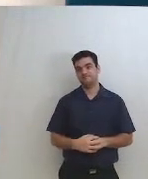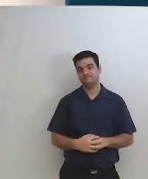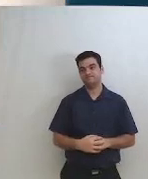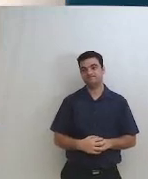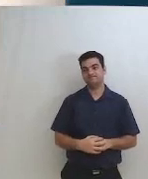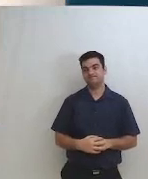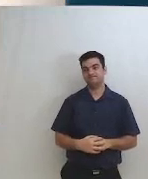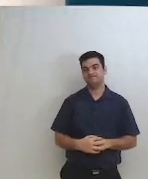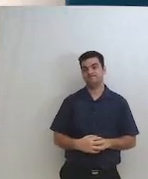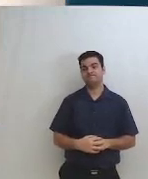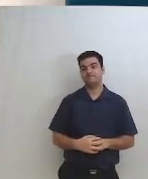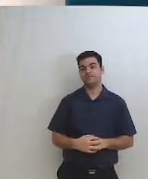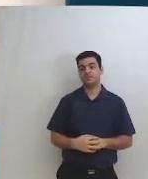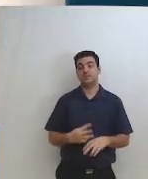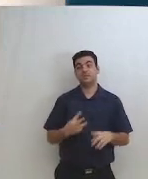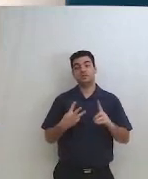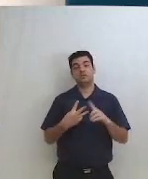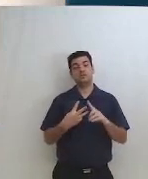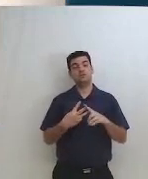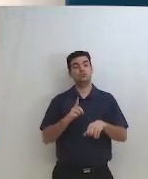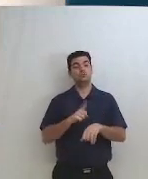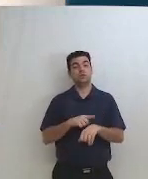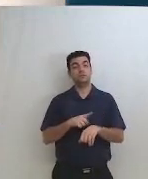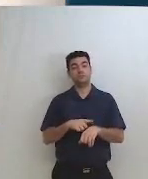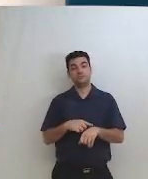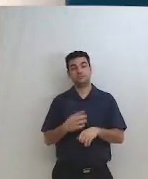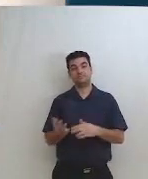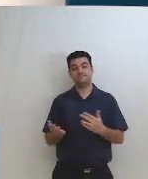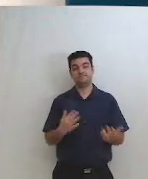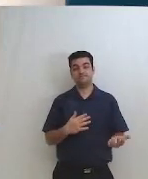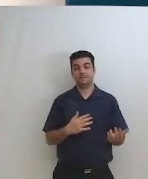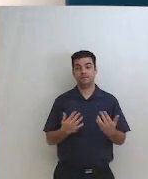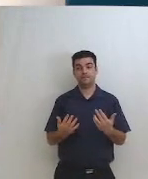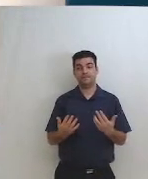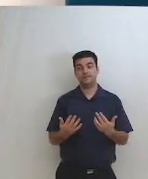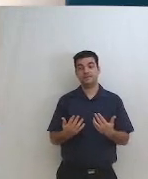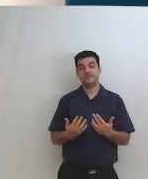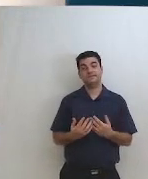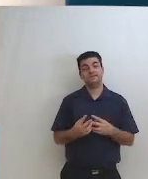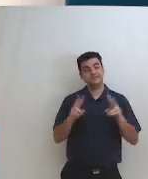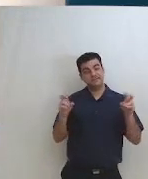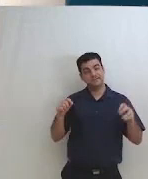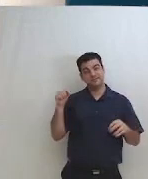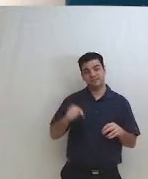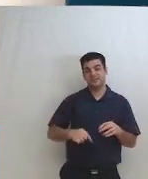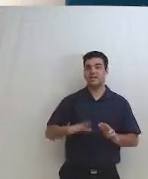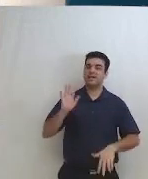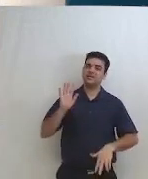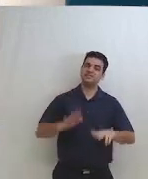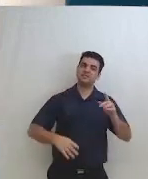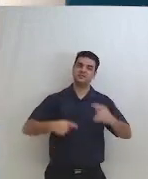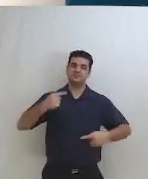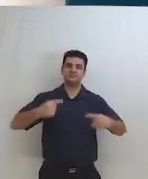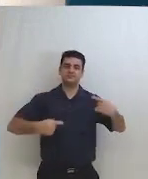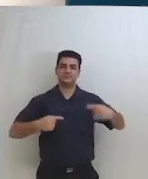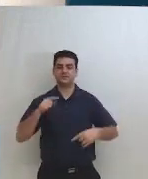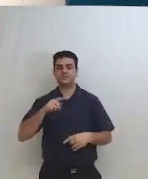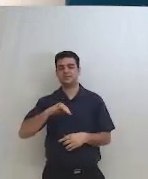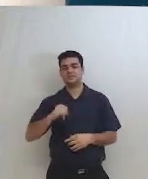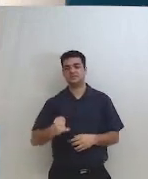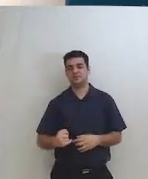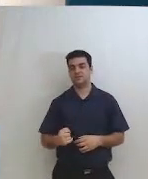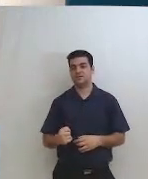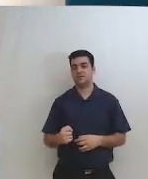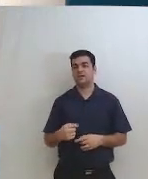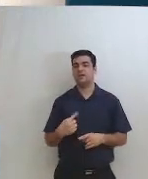linguagem da questão na pronúncia é um tema que muitas vezes é apreciado aqui no Superior Tribunal de Justiça. Ora, o juiz, para pronunciar, tem que